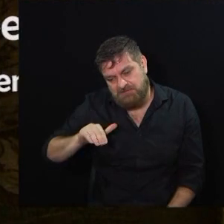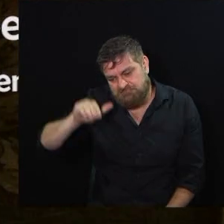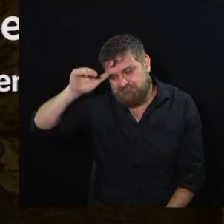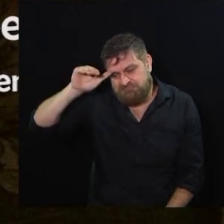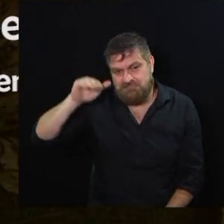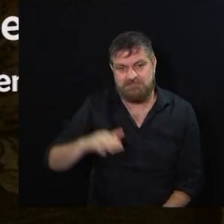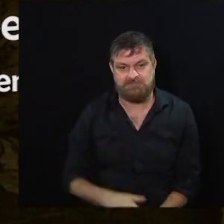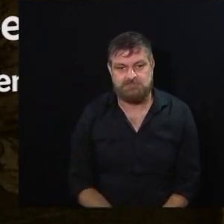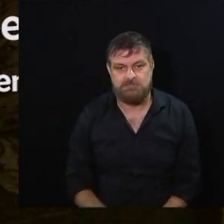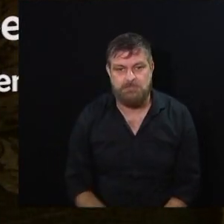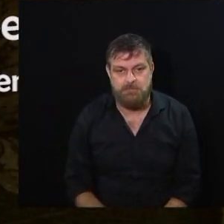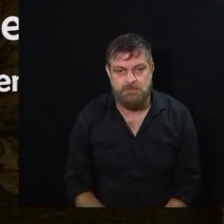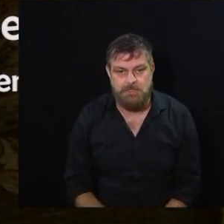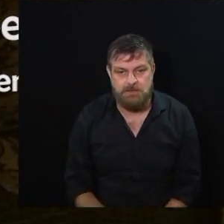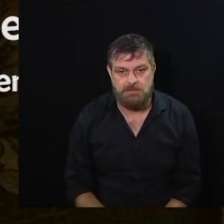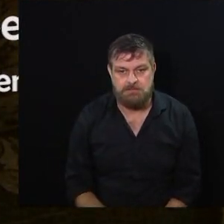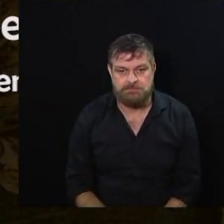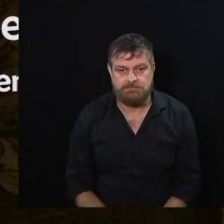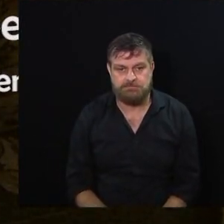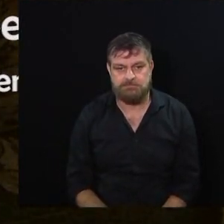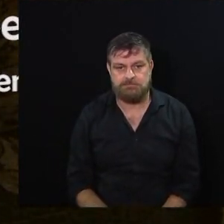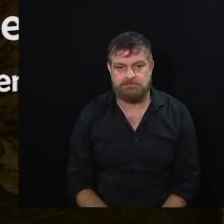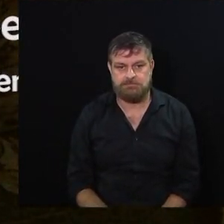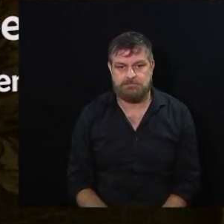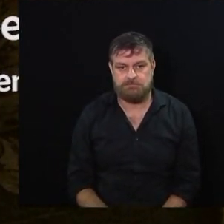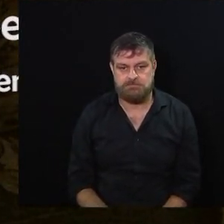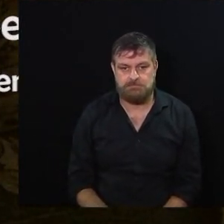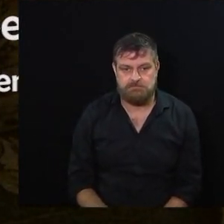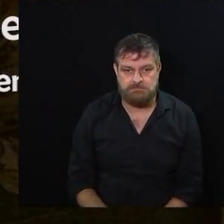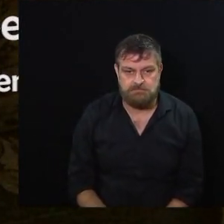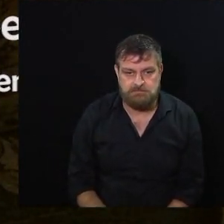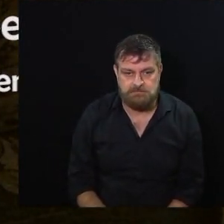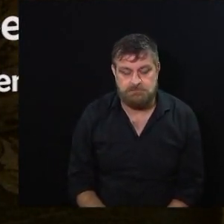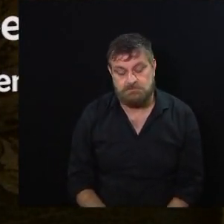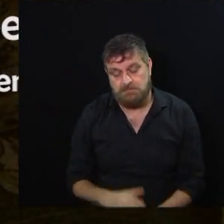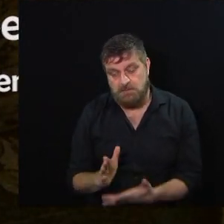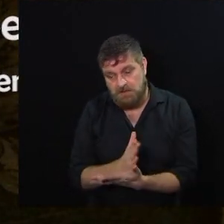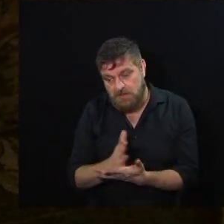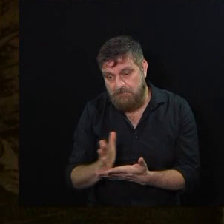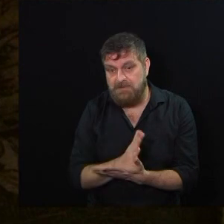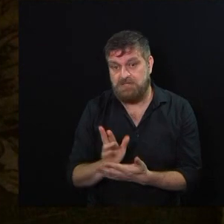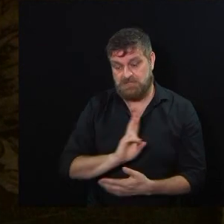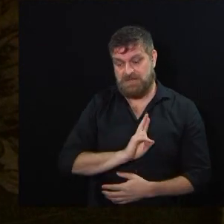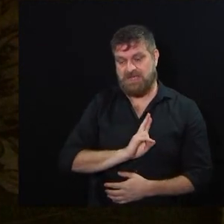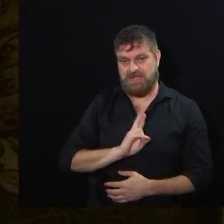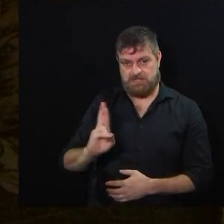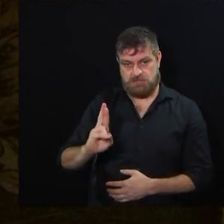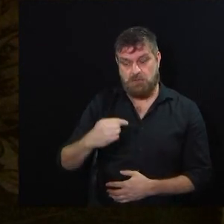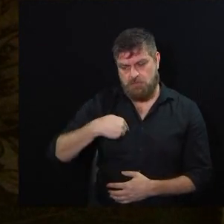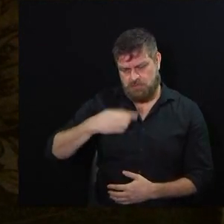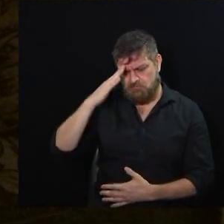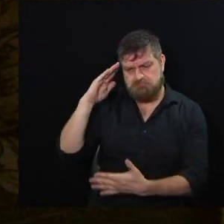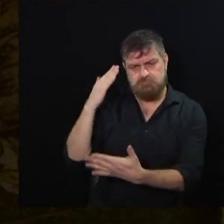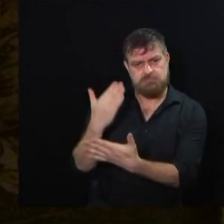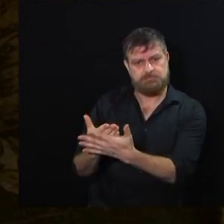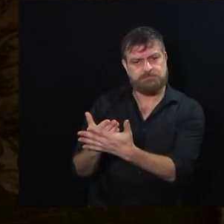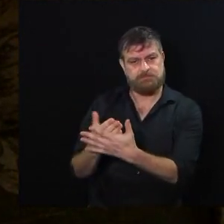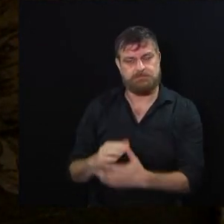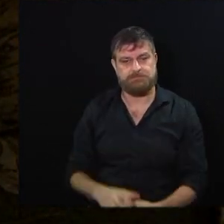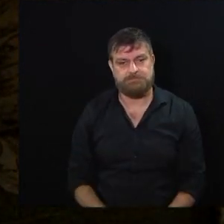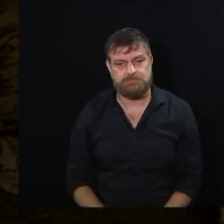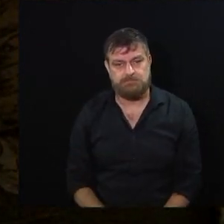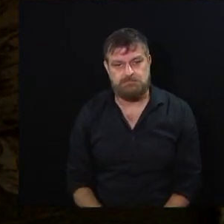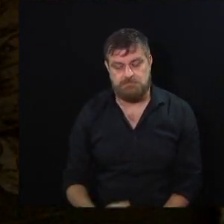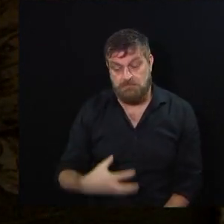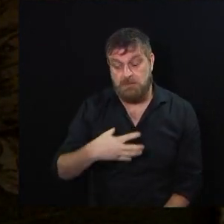Olha, depende muito da o que se diz religiosa. Eu sou religioso, meu jeito de ser.